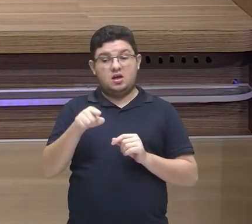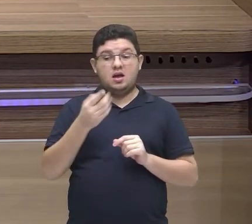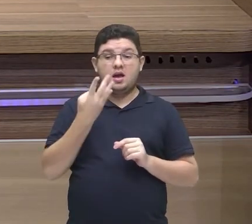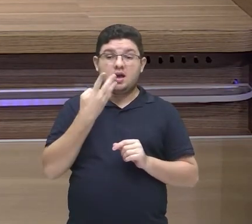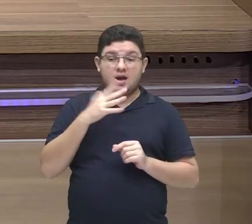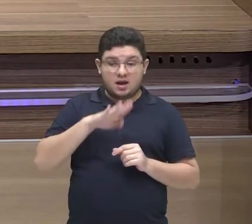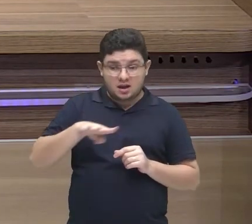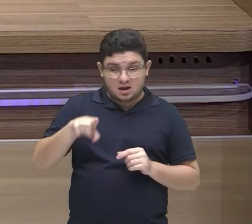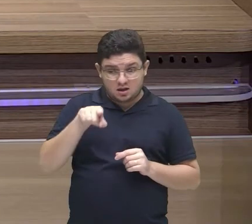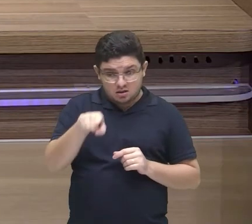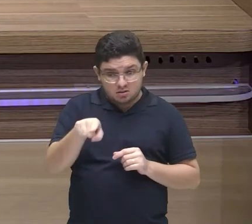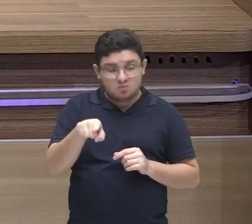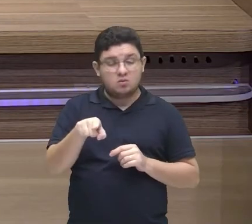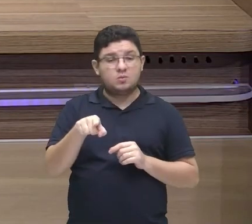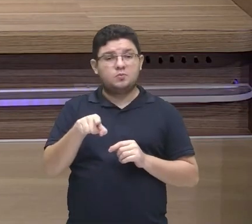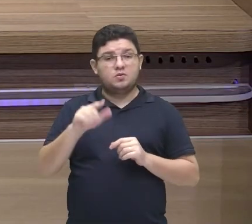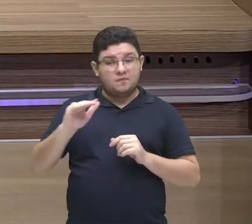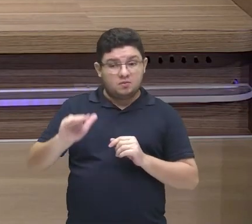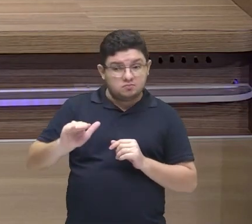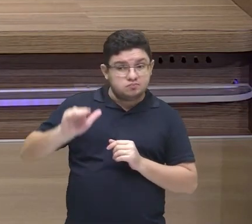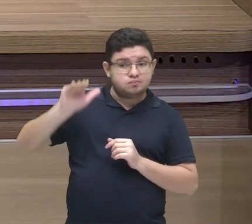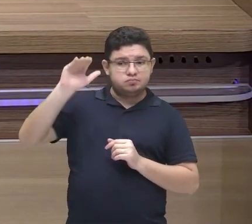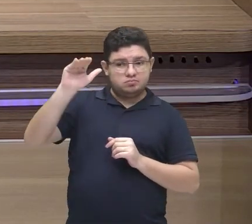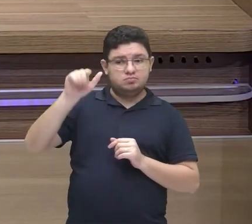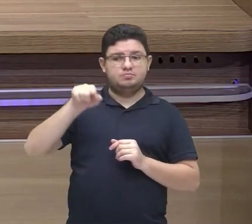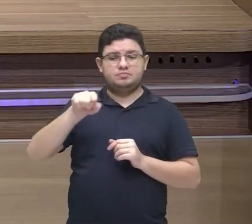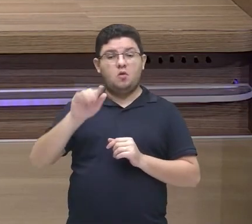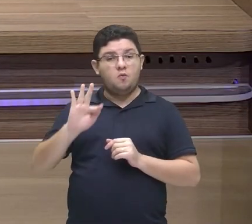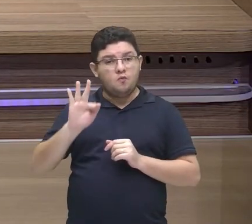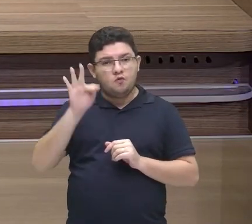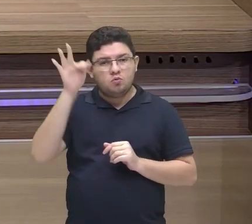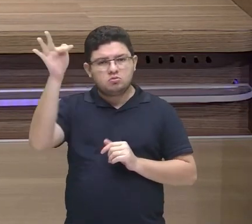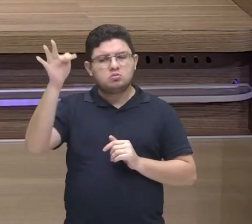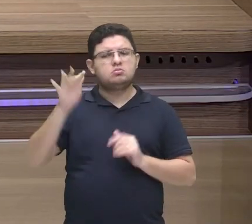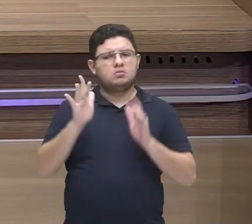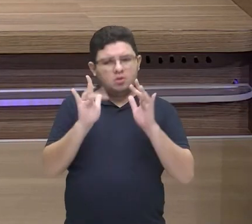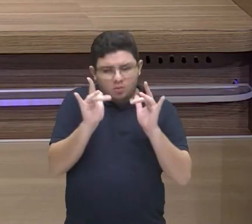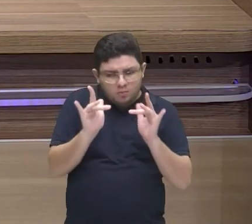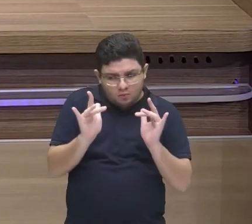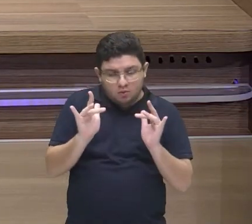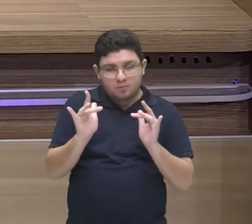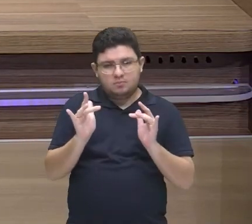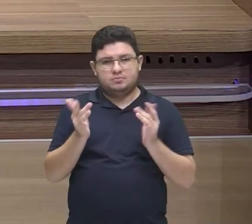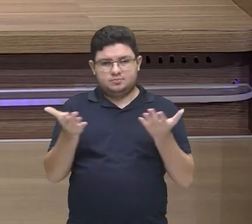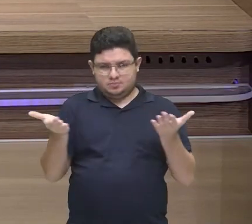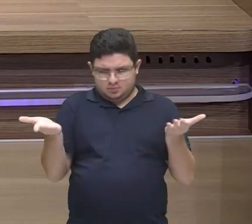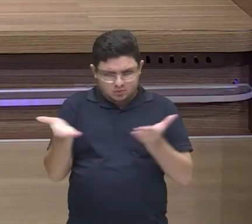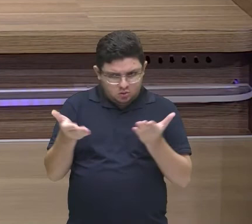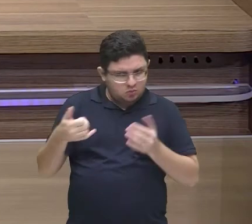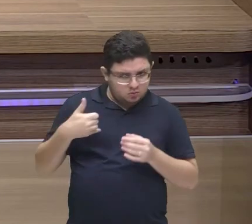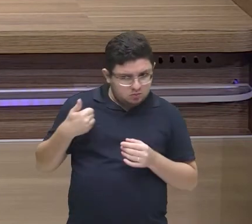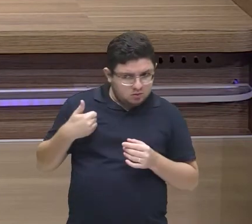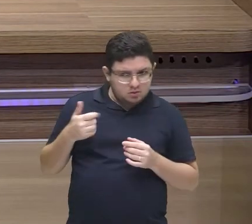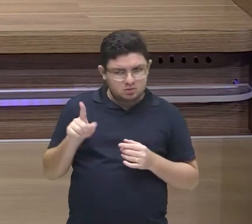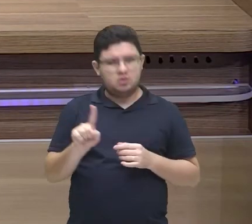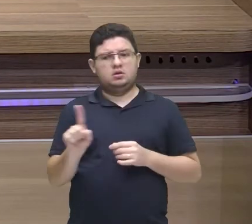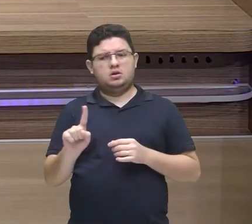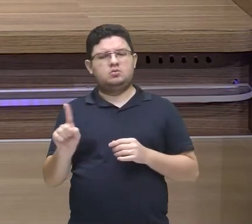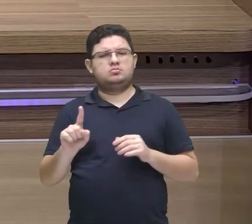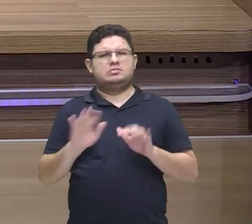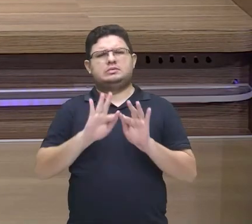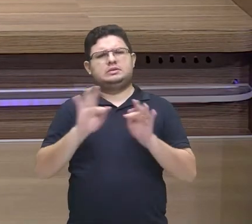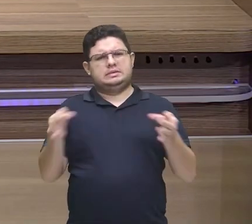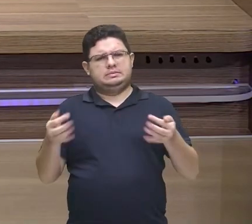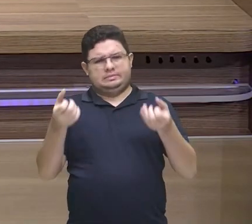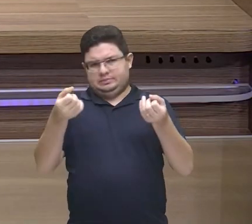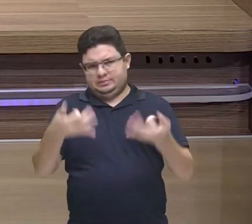vai crescer, você vai se desenvolver e vai chegar o momento que você vai namorar. Né? Então, é só isso. É simples. Né?